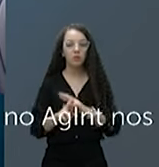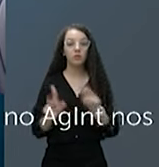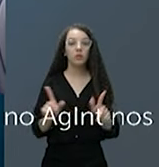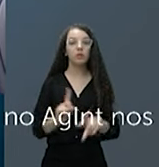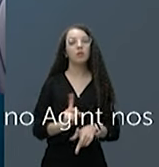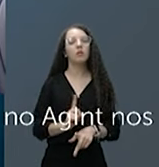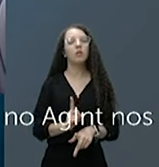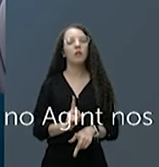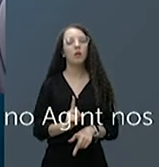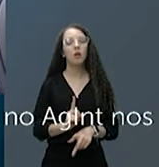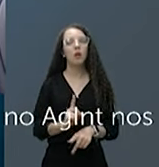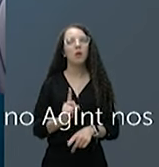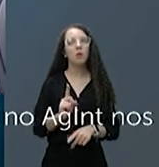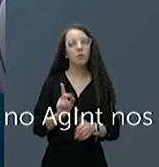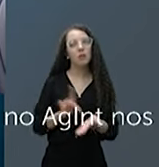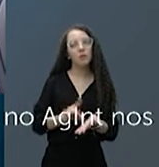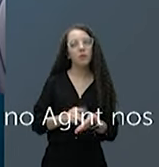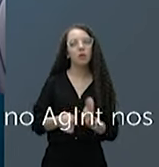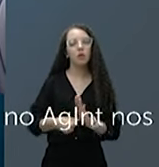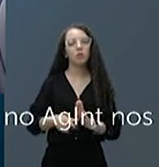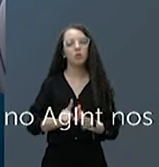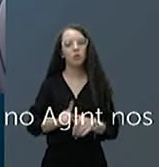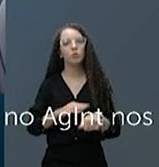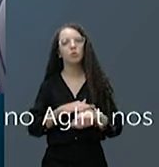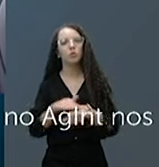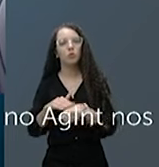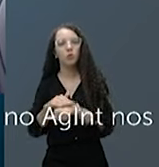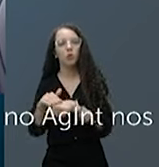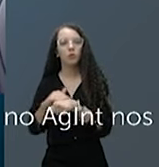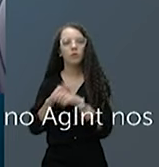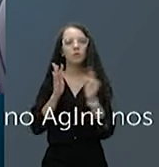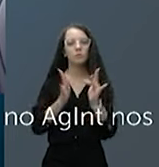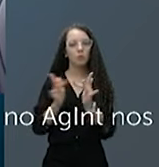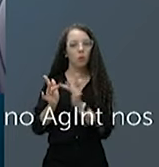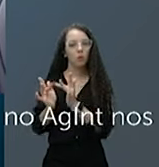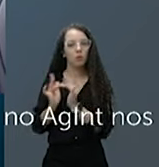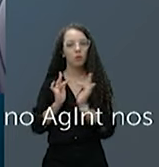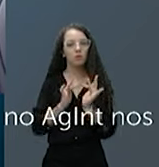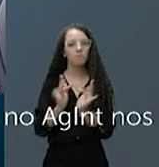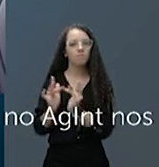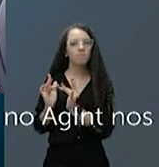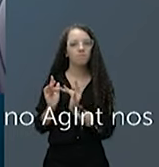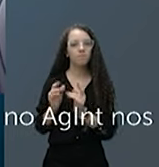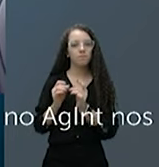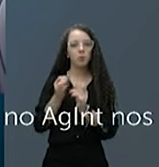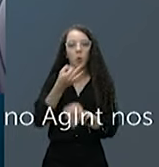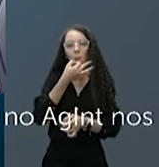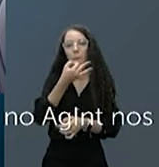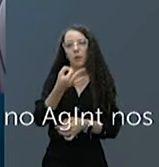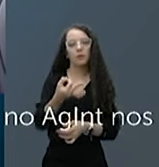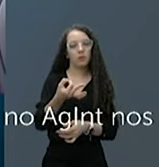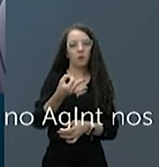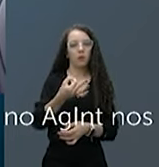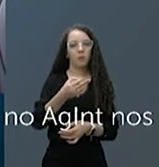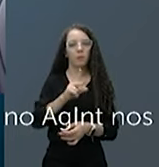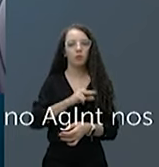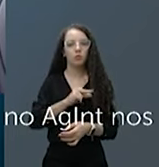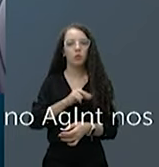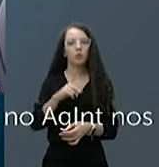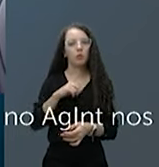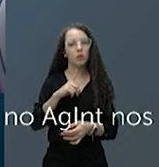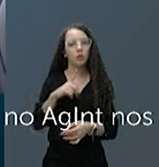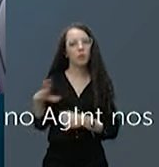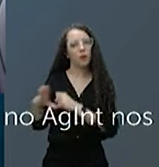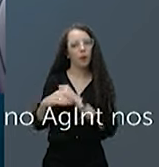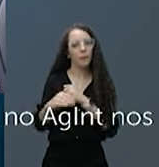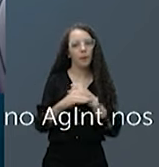eu entrei em contato com Vossa Excelência e passei, não eram objeções, as sugestões que tinha a agregar ao voto de Vossa